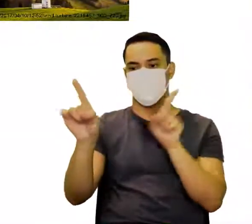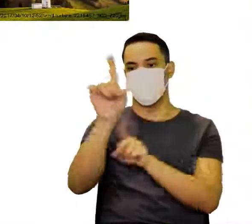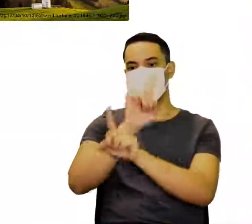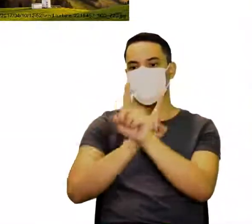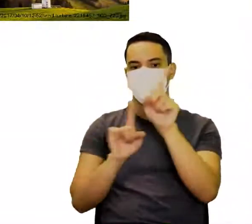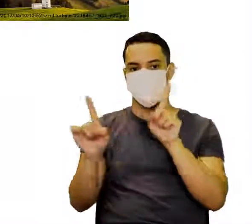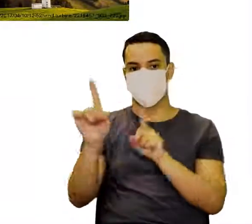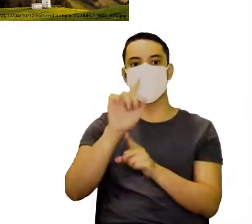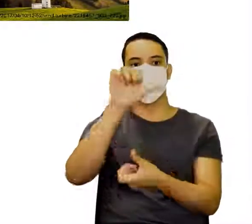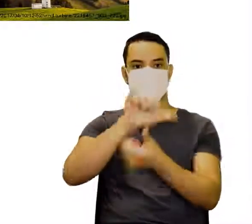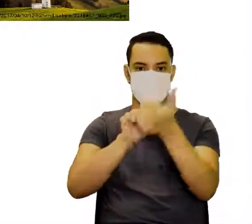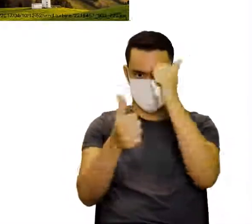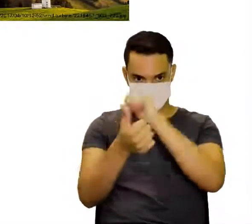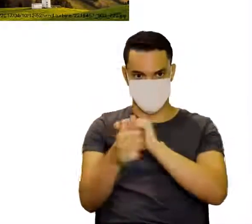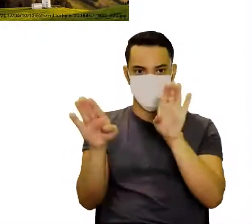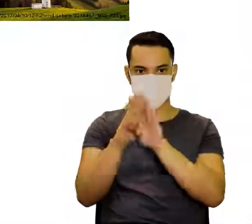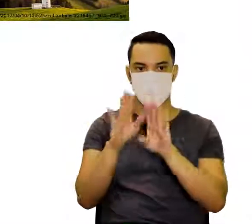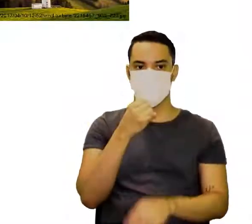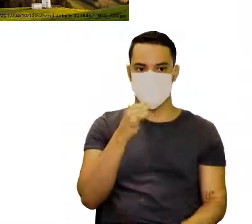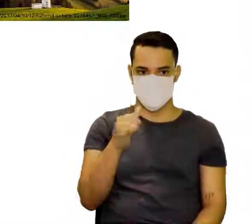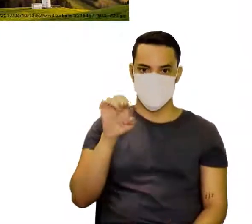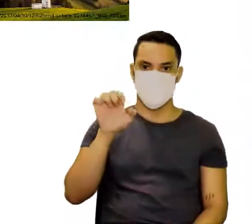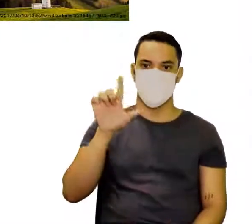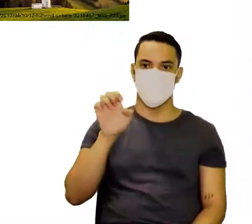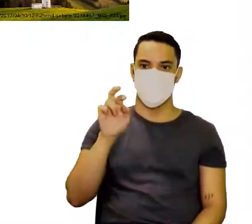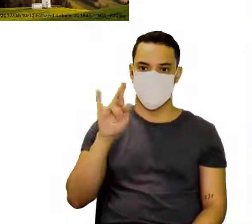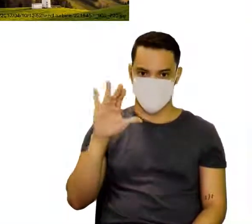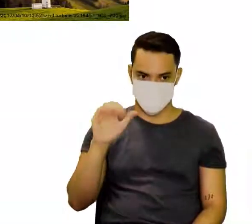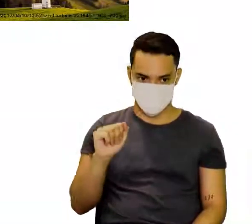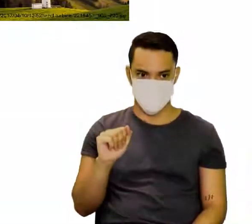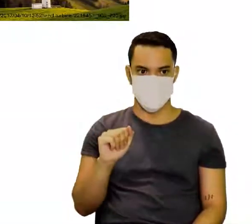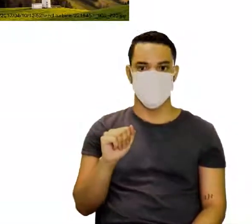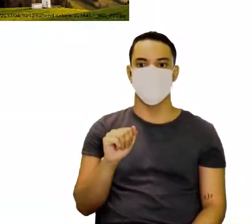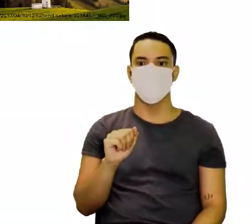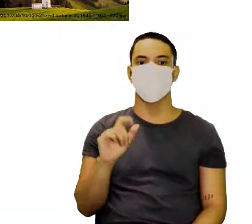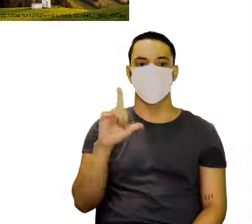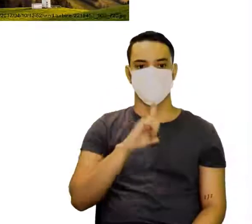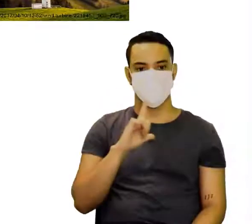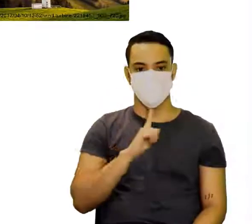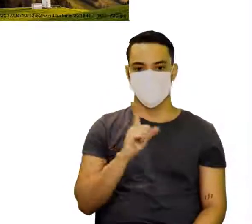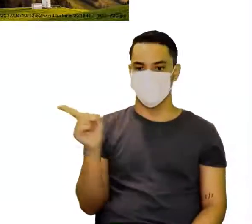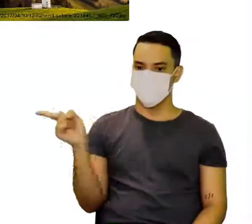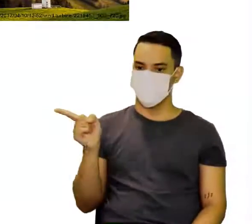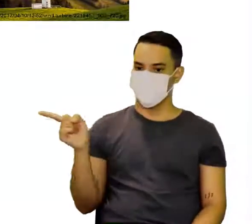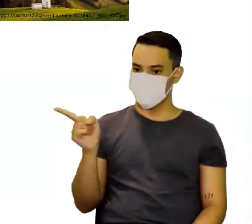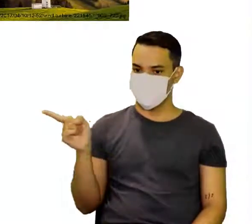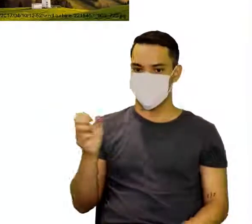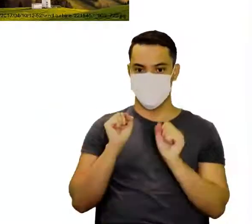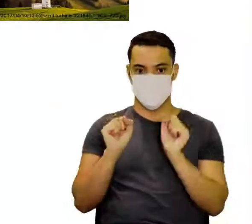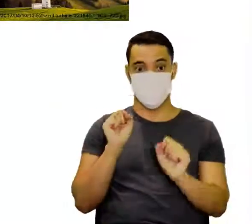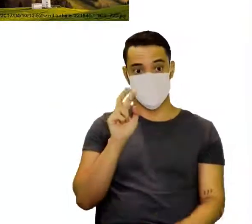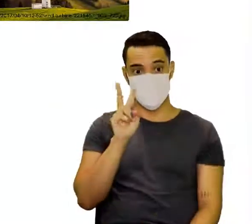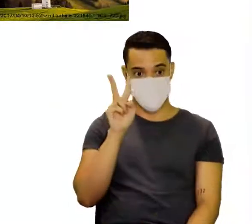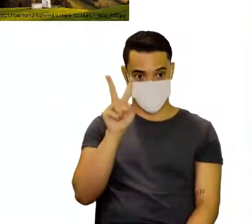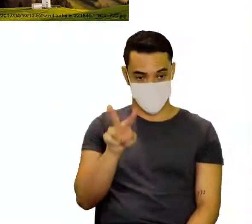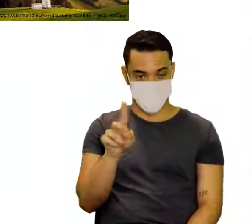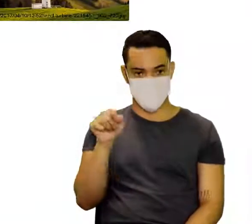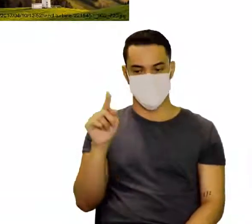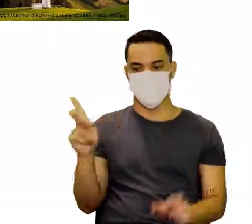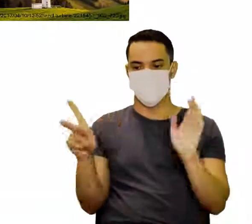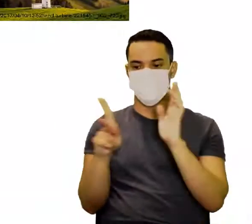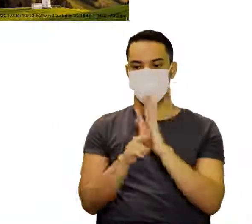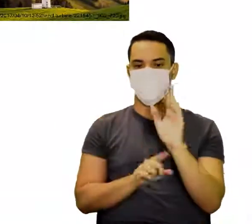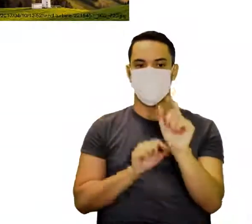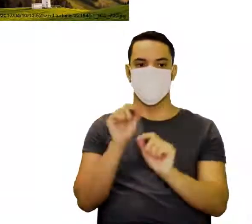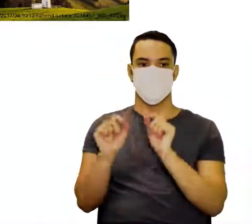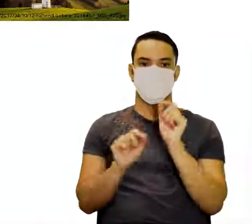energia elétrica. Então aqui, ó, nós temos um esquema, como vocês podem ver. Então, essa energia eólica vai